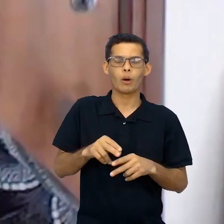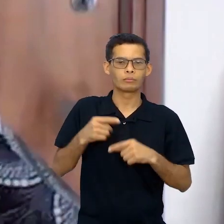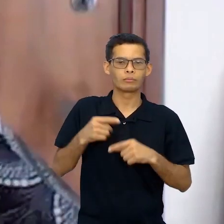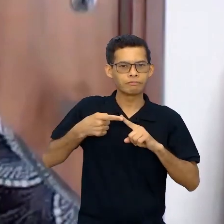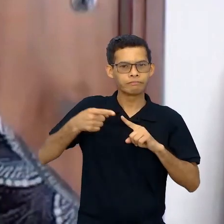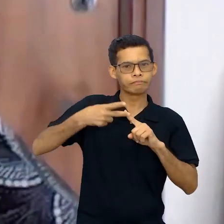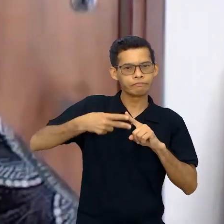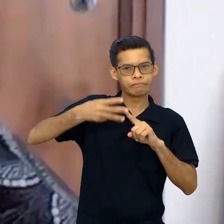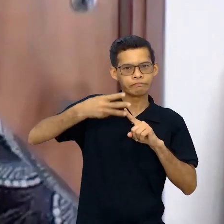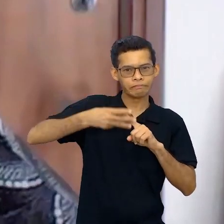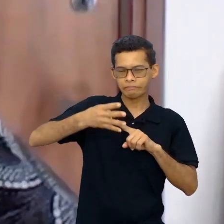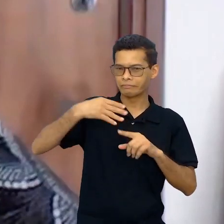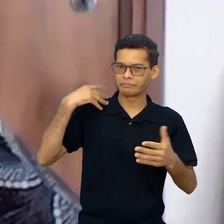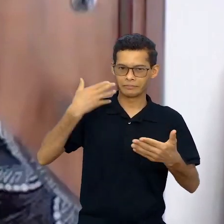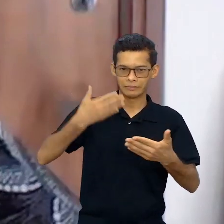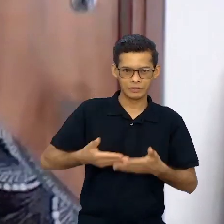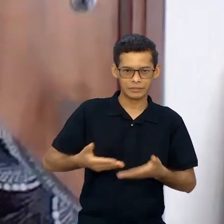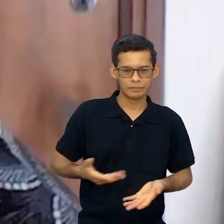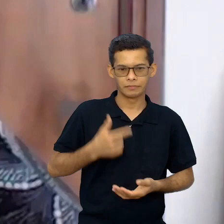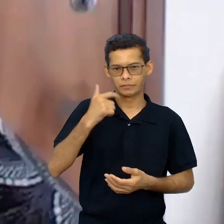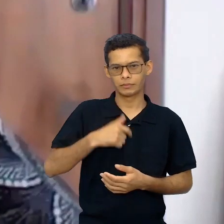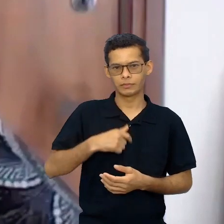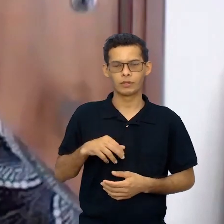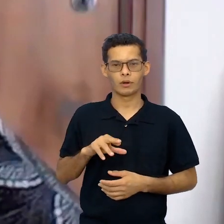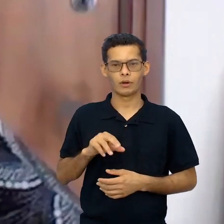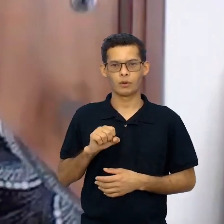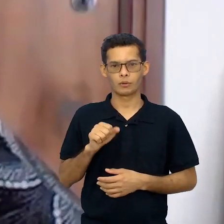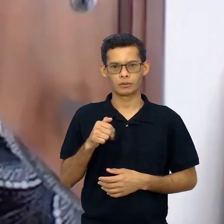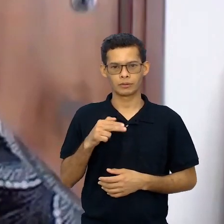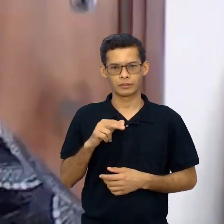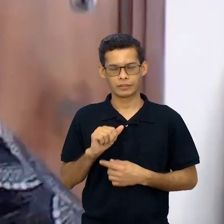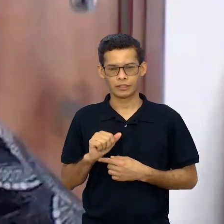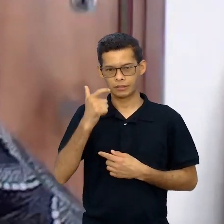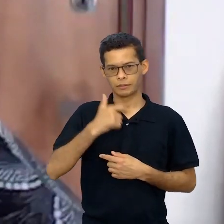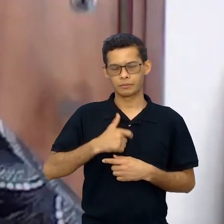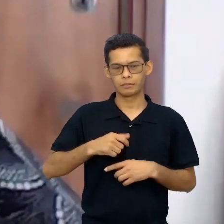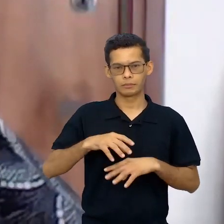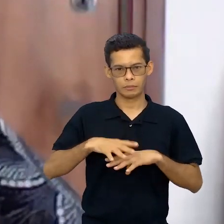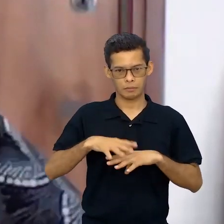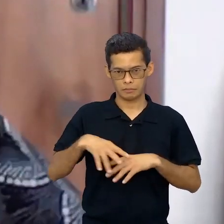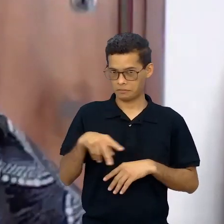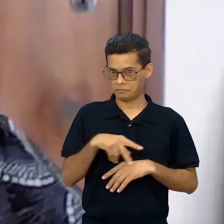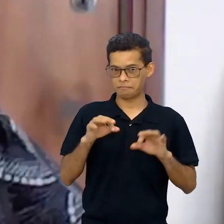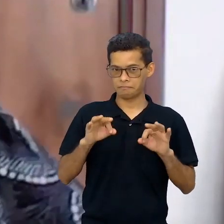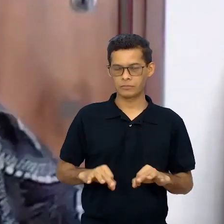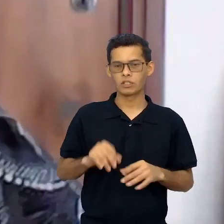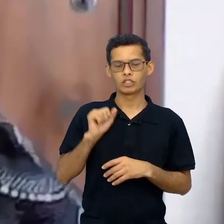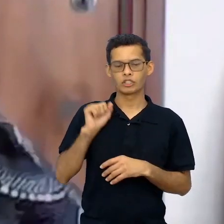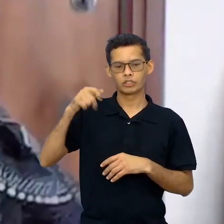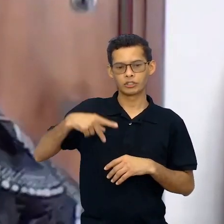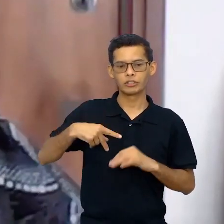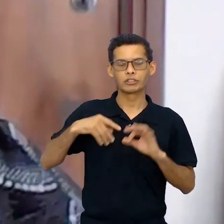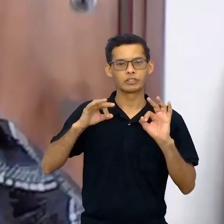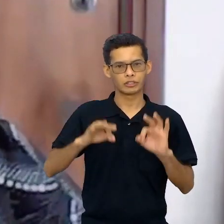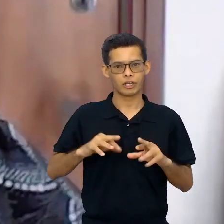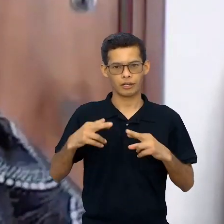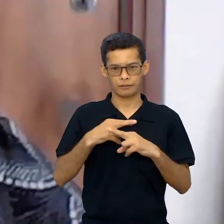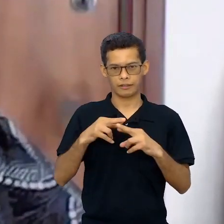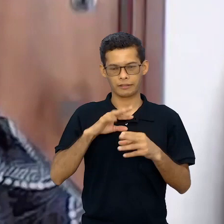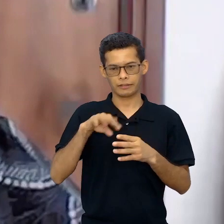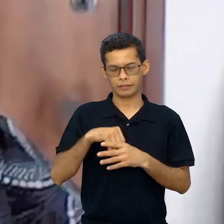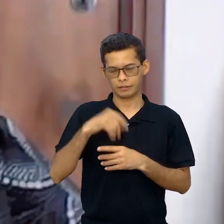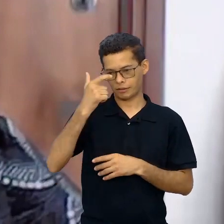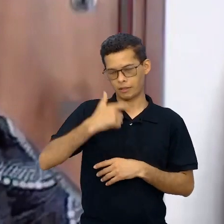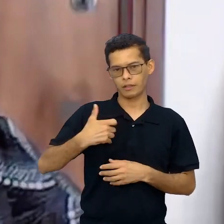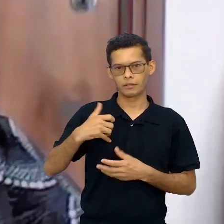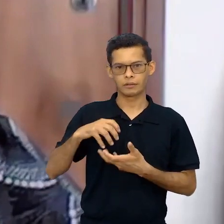né? Meu nome é Rosana, eu sou professora de matemática, aposentada da rede. Eu sou uma senhora